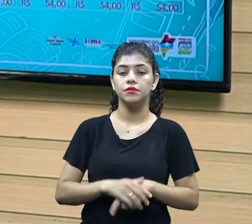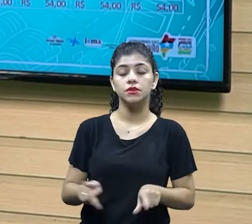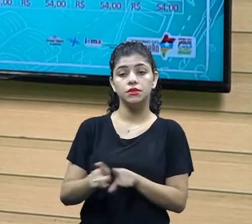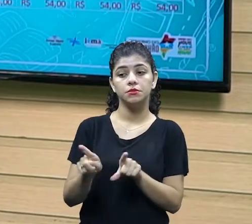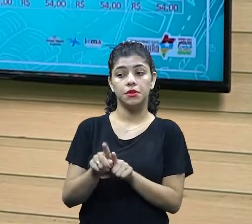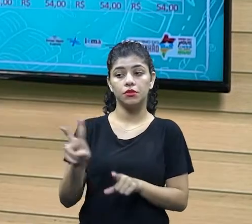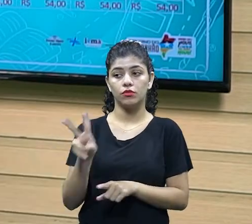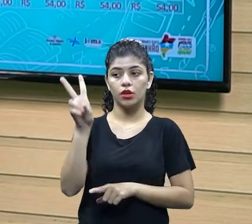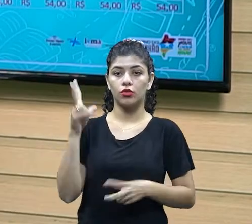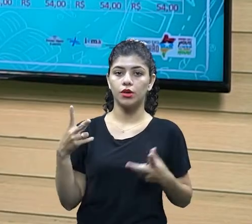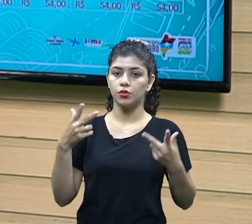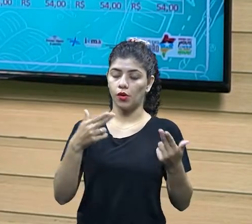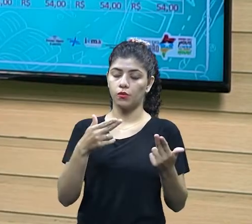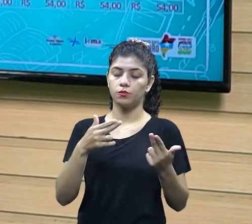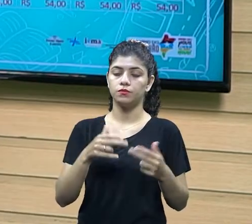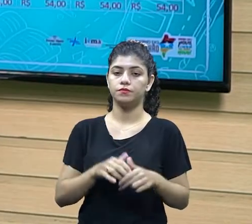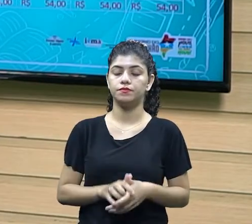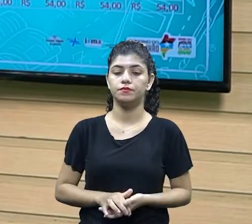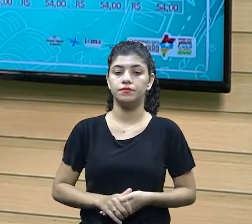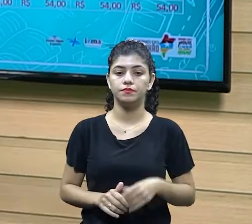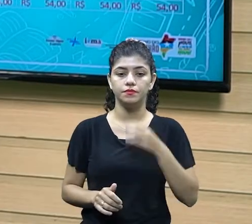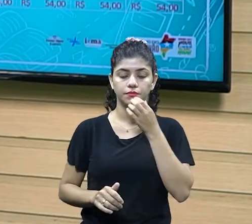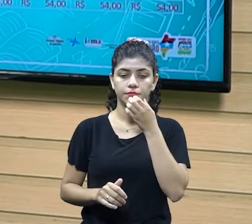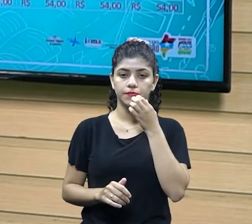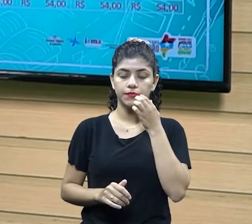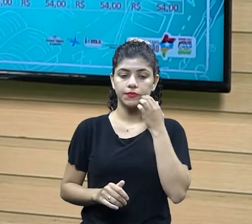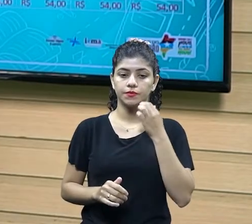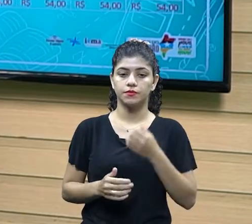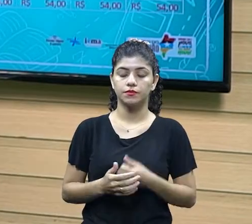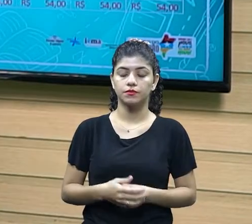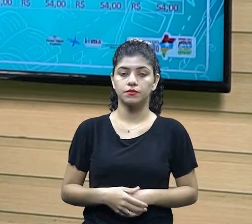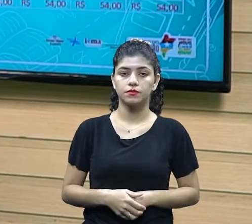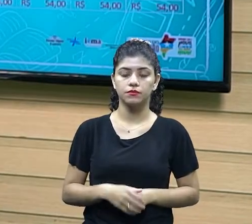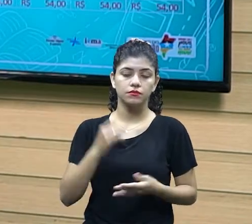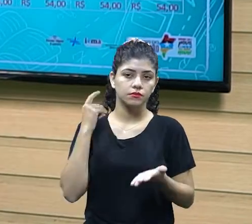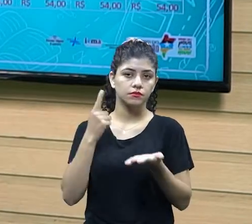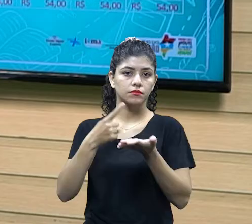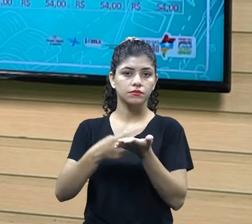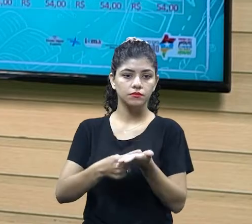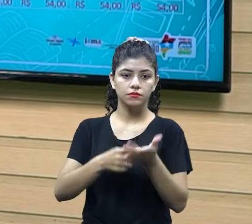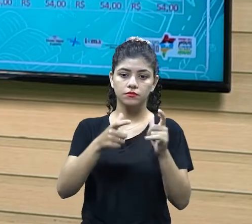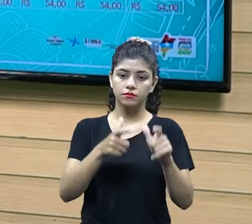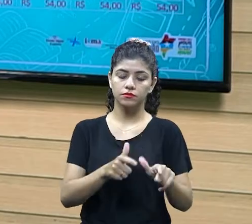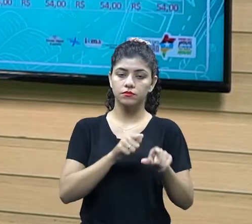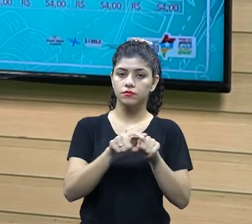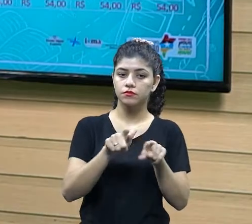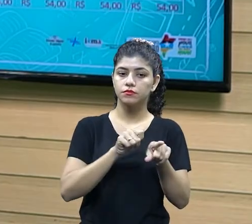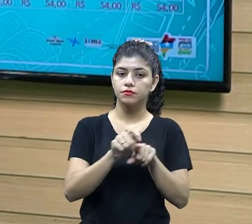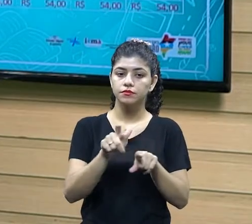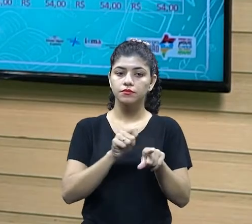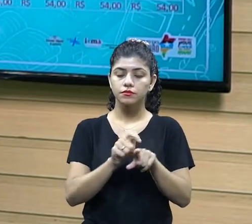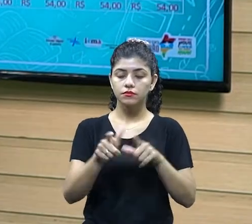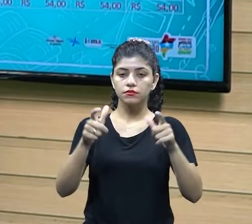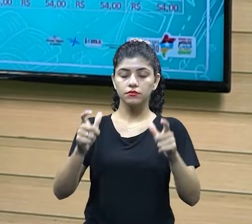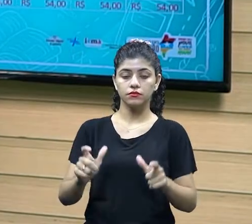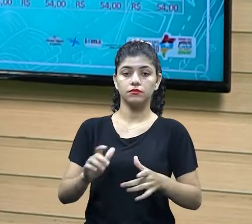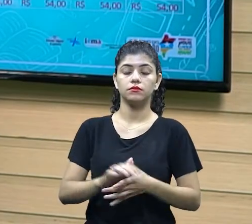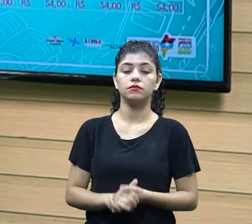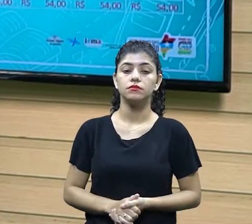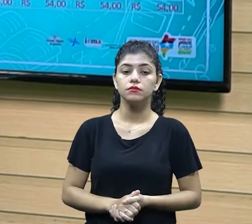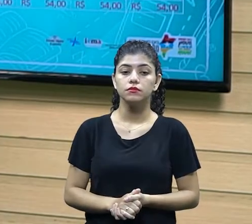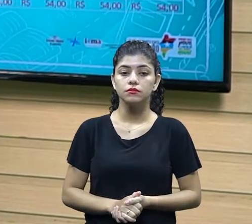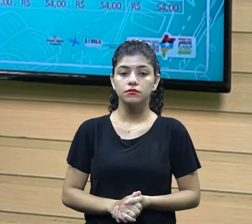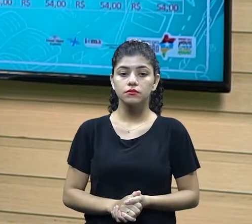não alterou. O valor é fixo, R$ 400. Então, quando ela fez o acordo de locação do local onde